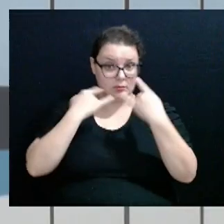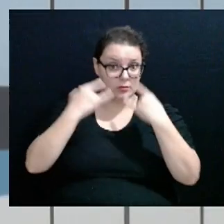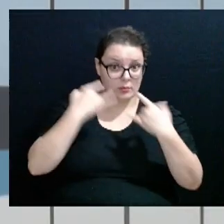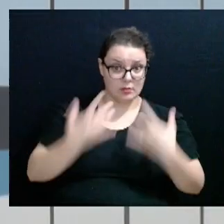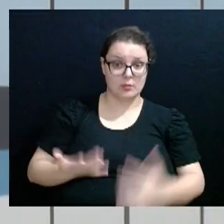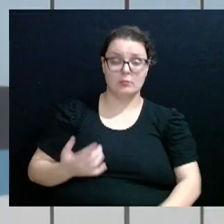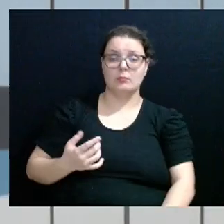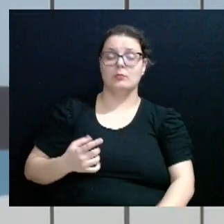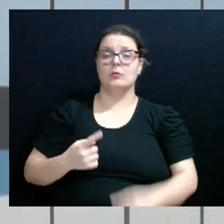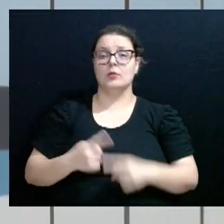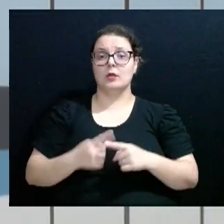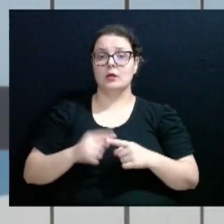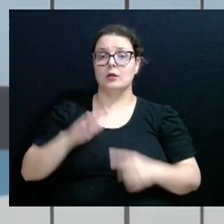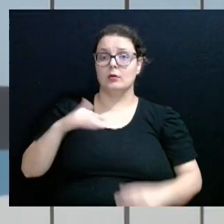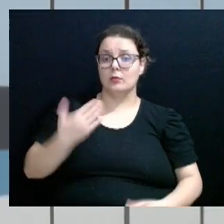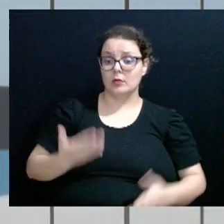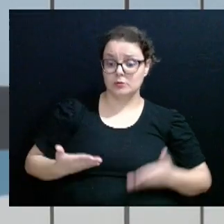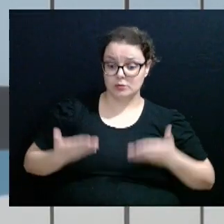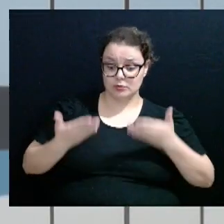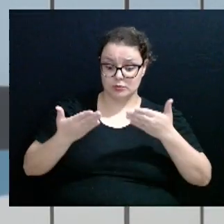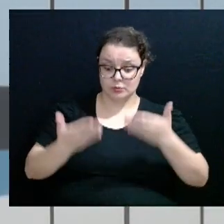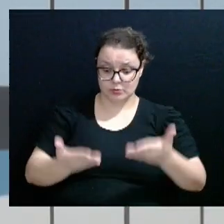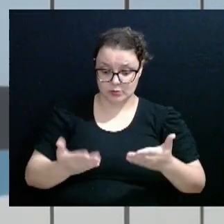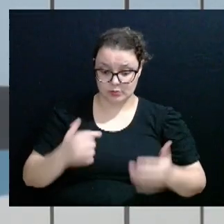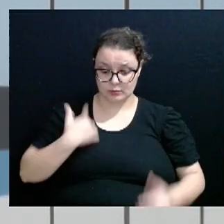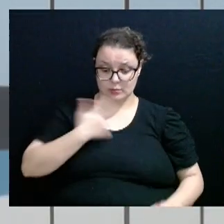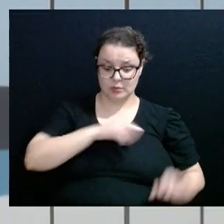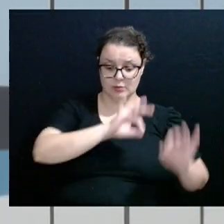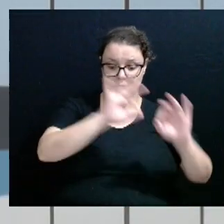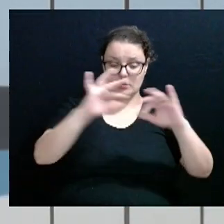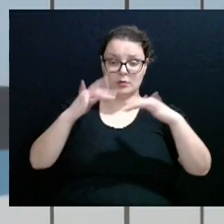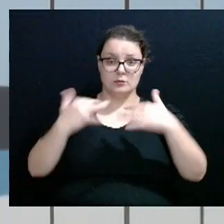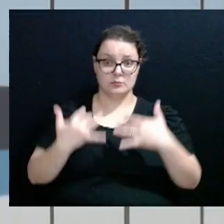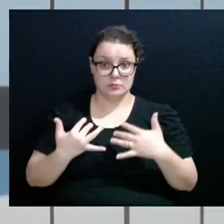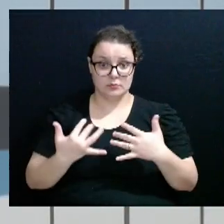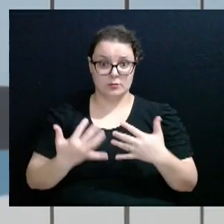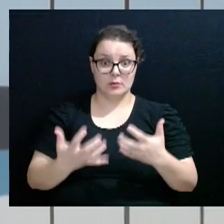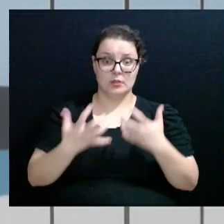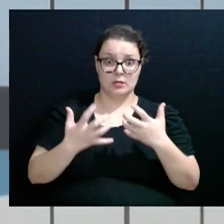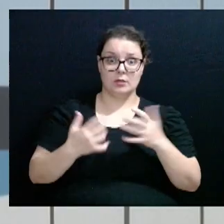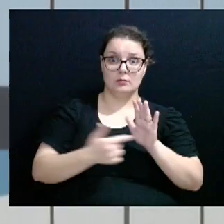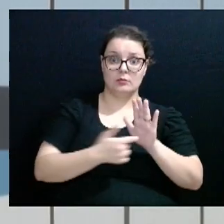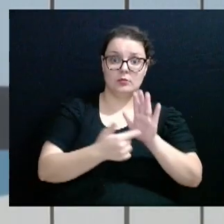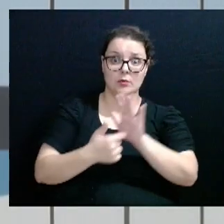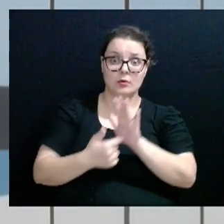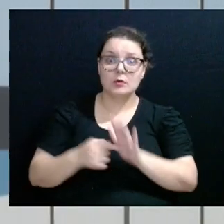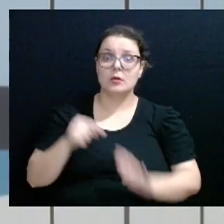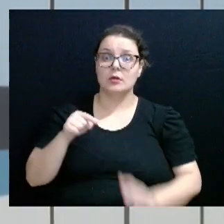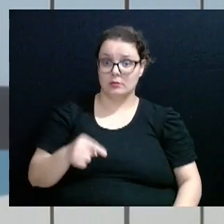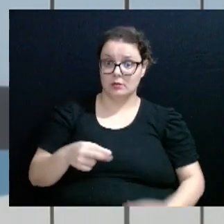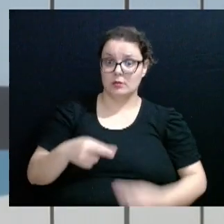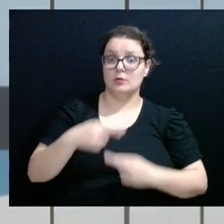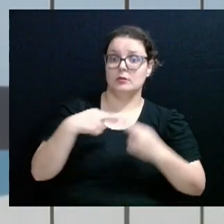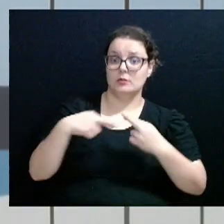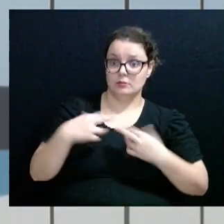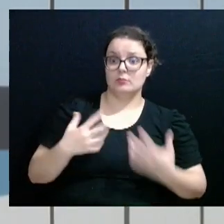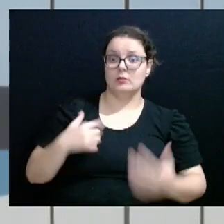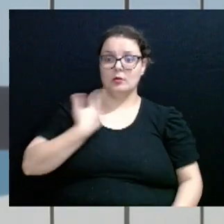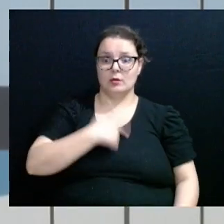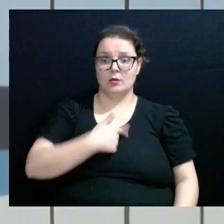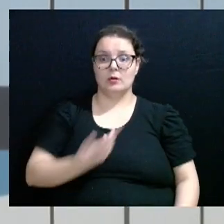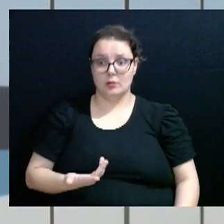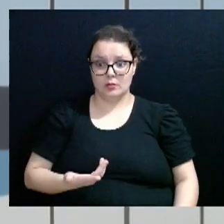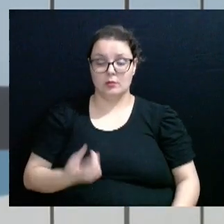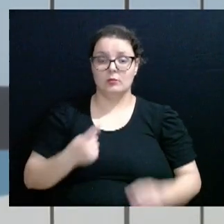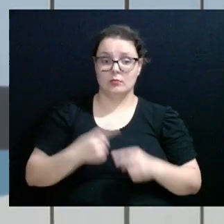a gente traz isso para a nossa audiência, a gente quer mostrar que aquilo tem muito a ver com a gente. Porque os